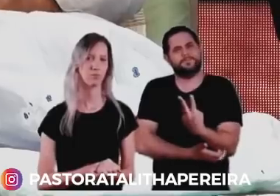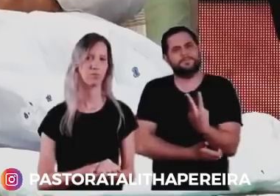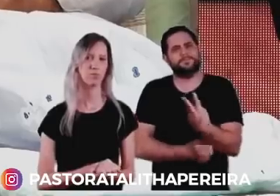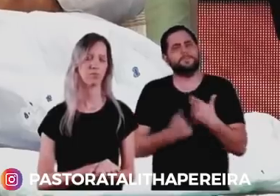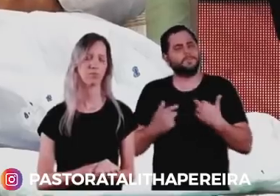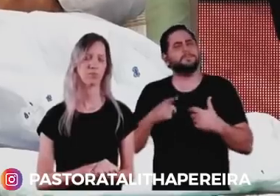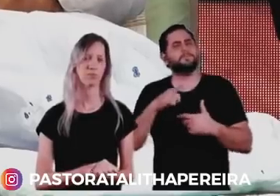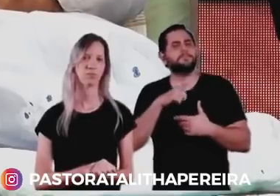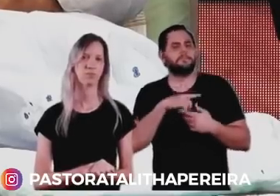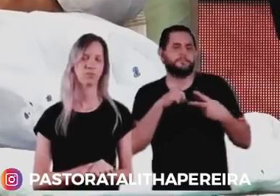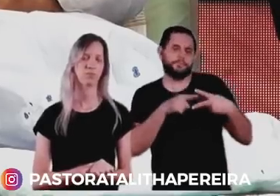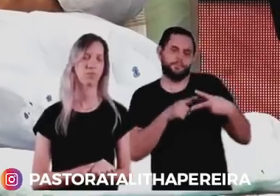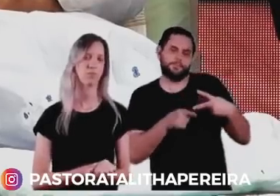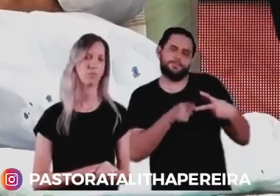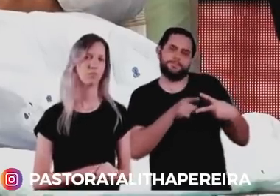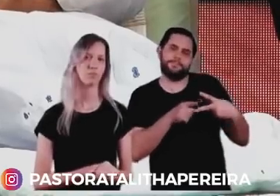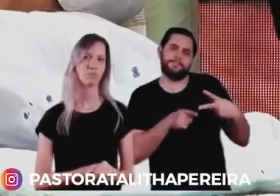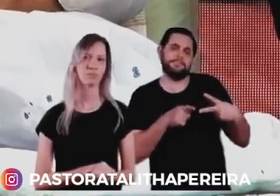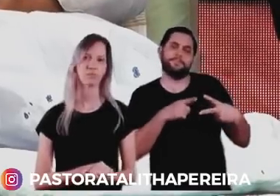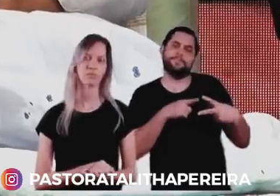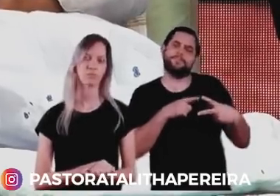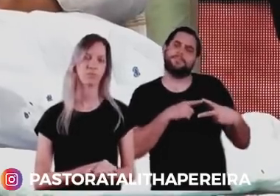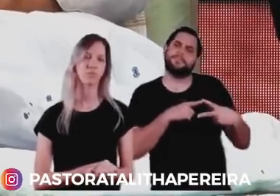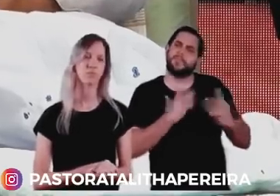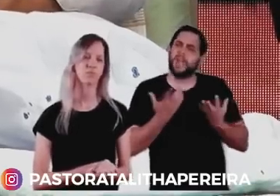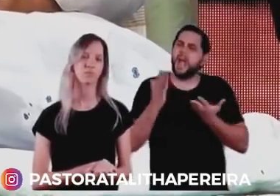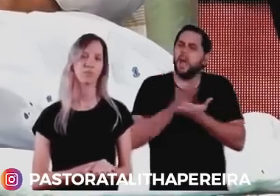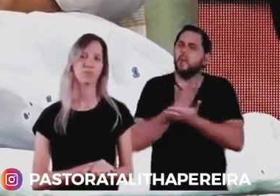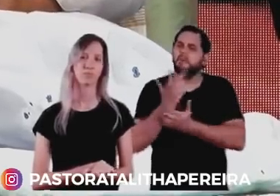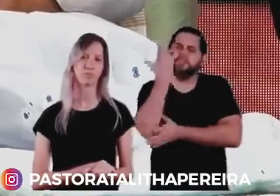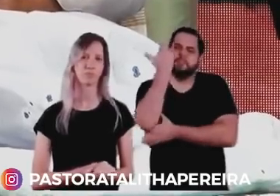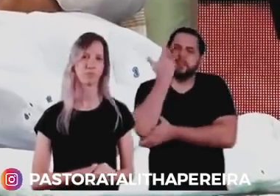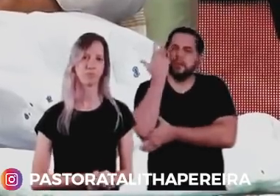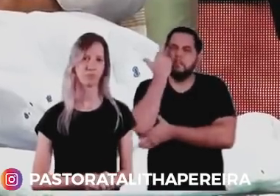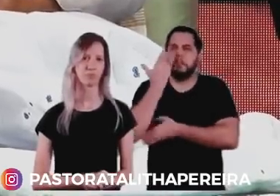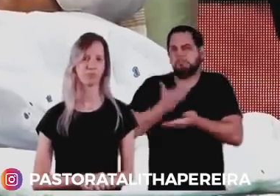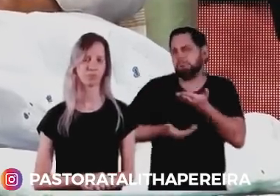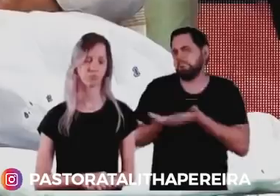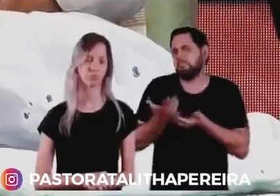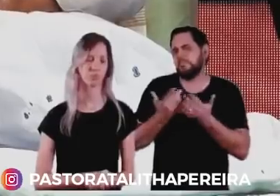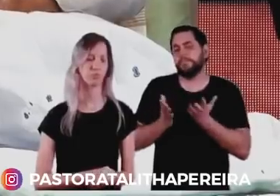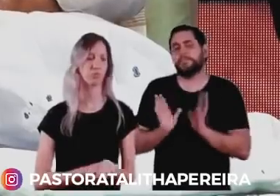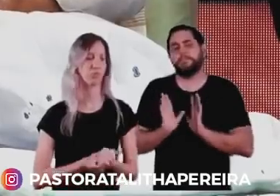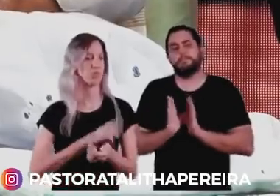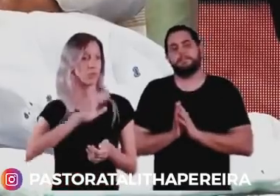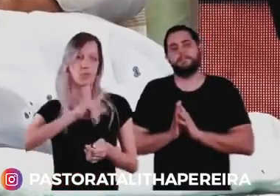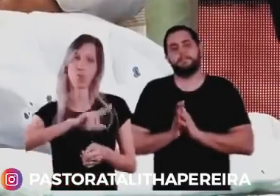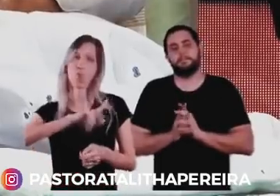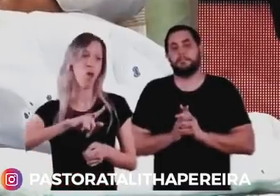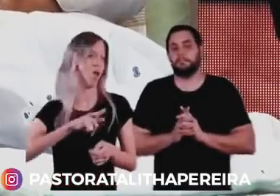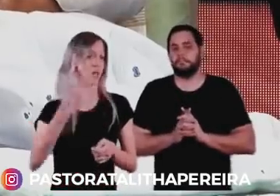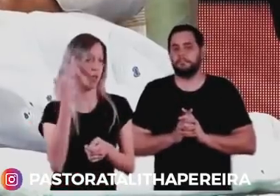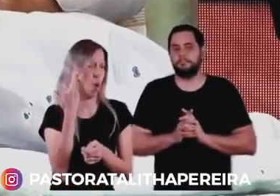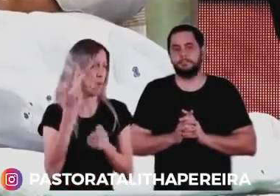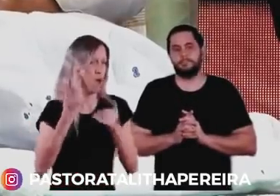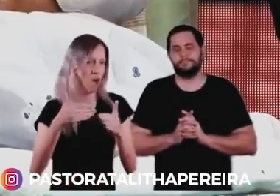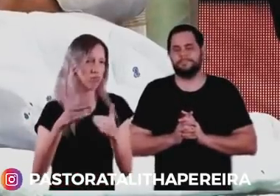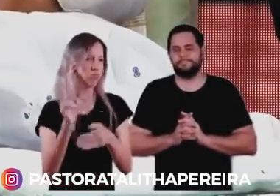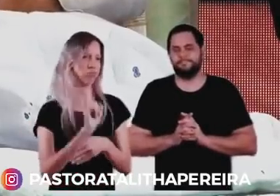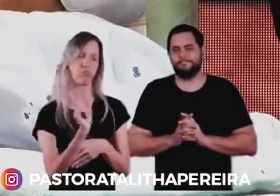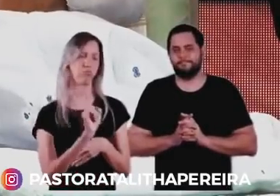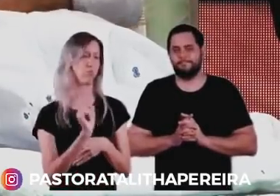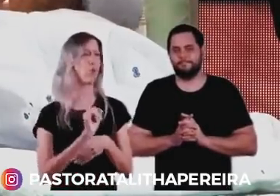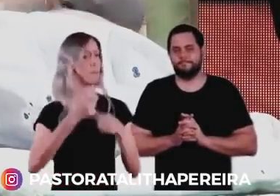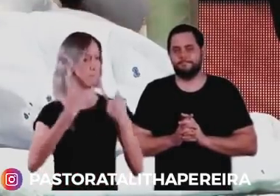são bastante, acredito, comum acontecer no relacionamento. Que não é para ser comum, né? Essa